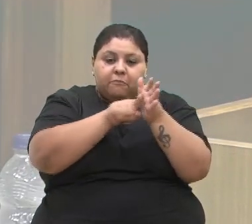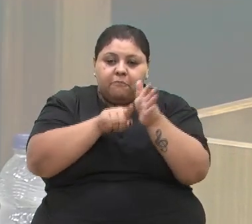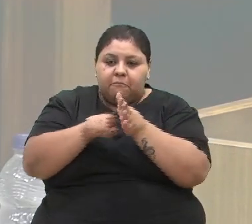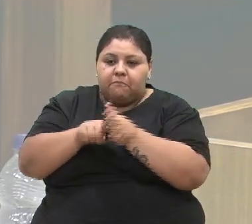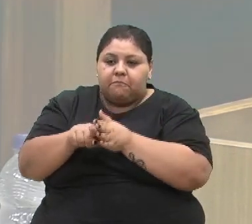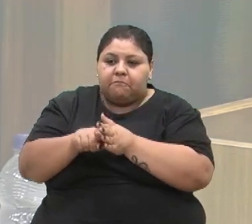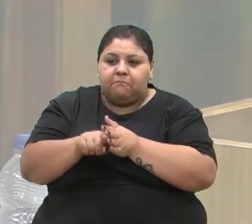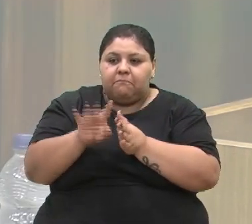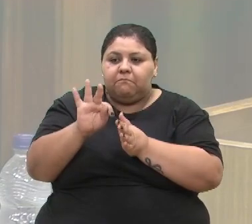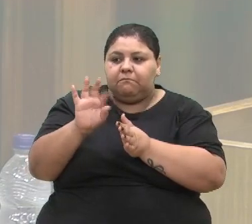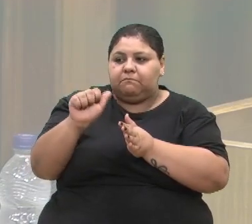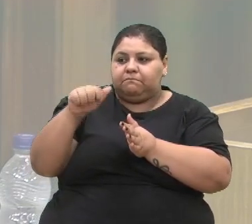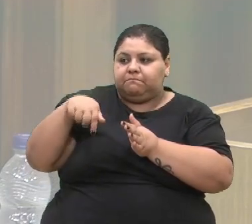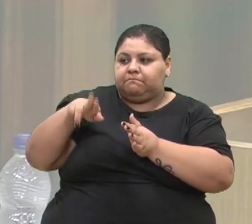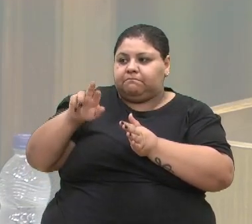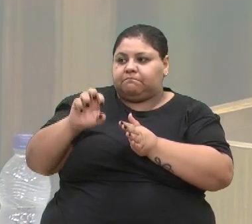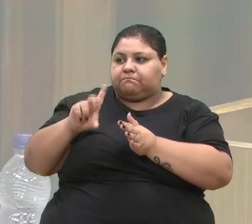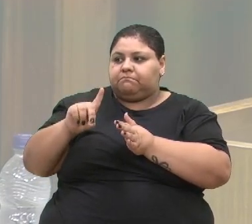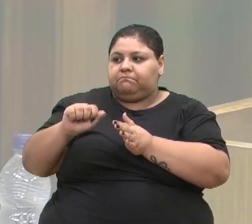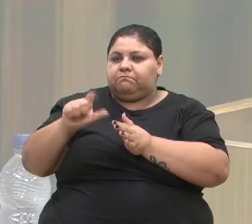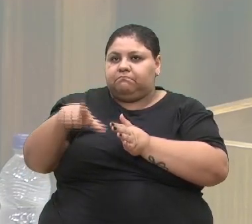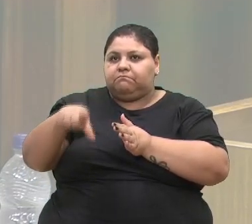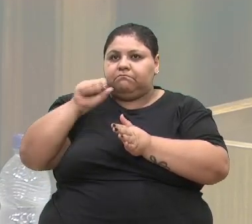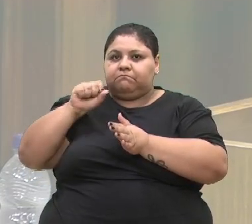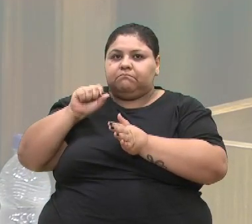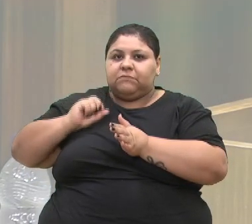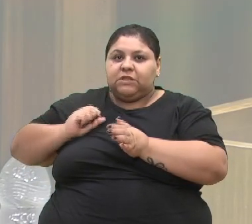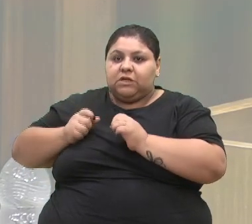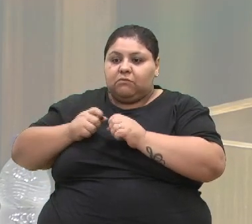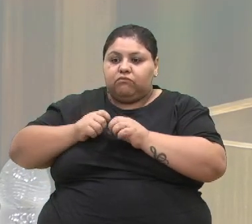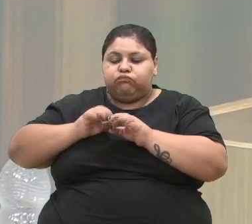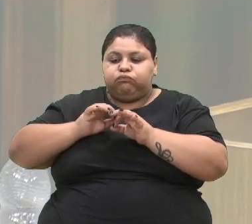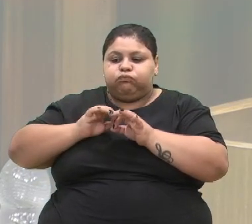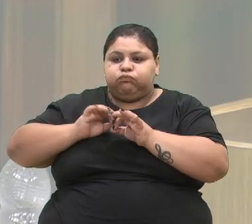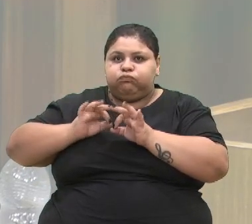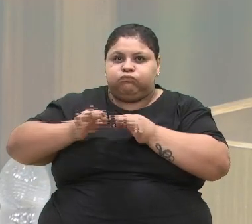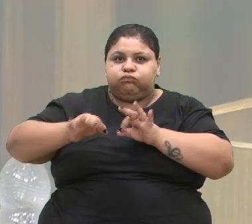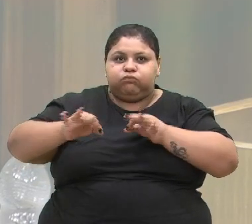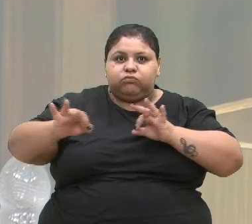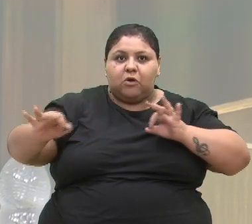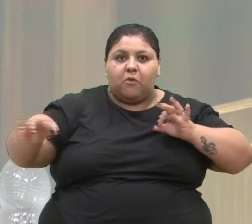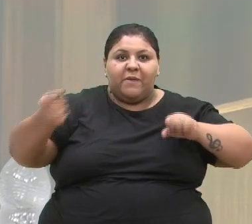Global decidiu prorrogar os testes clínicos em andamento com o fármaco